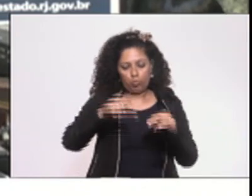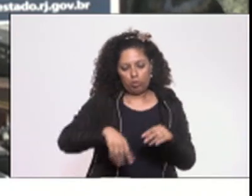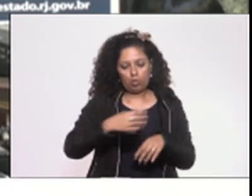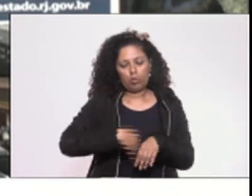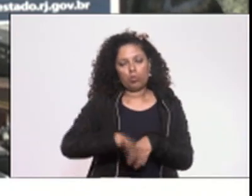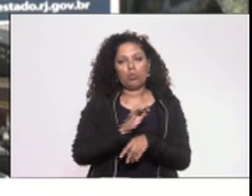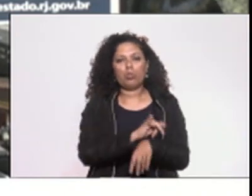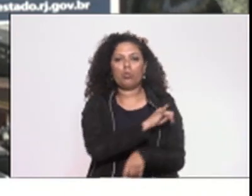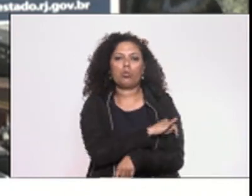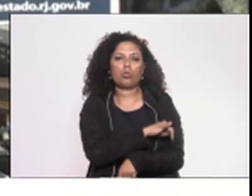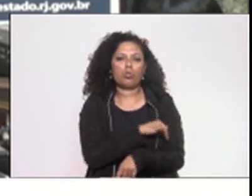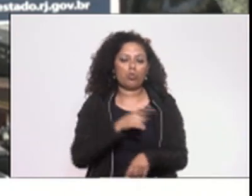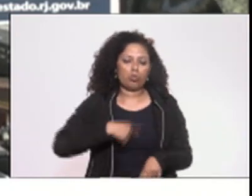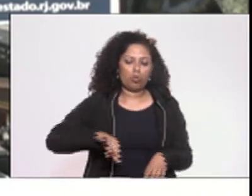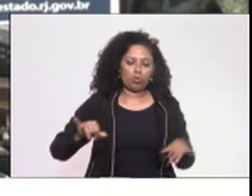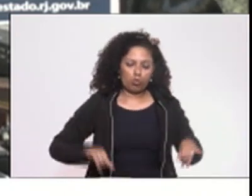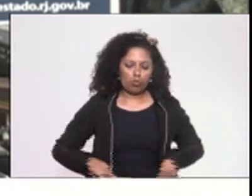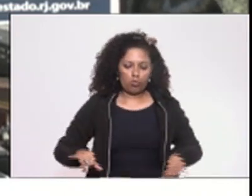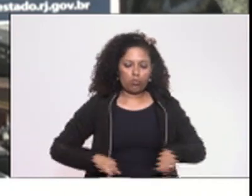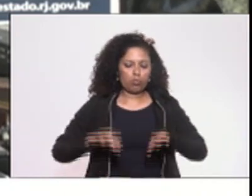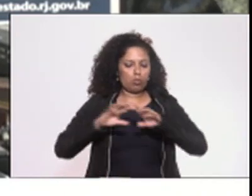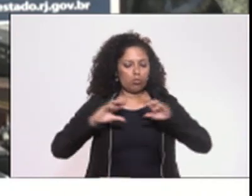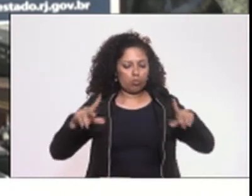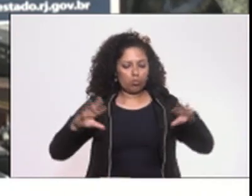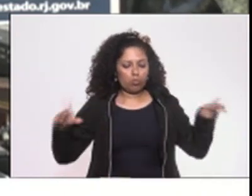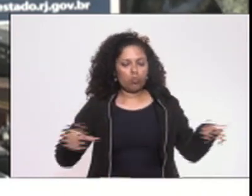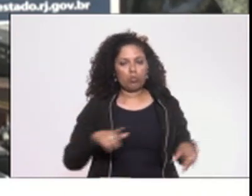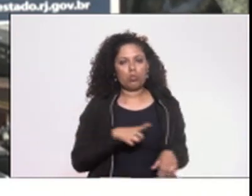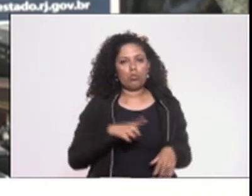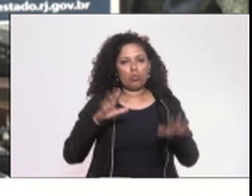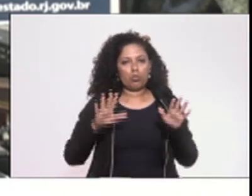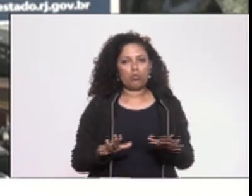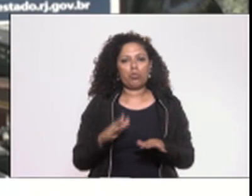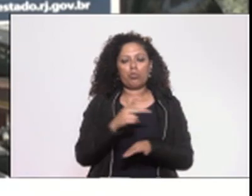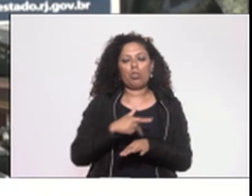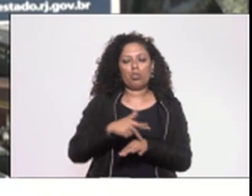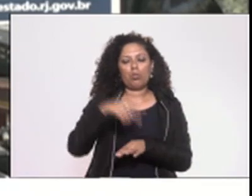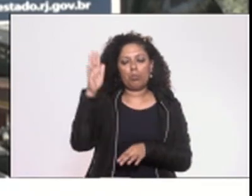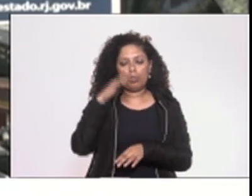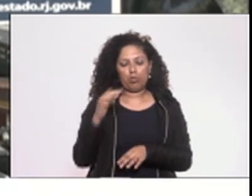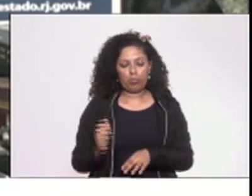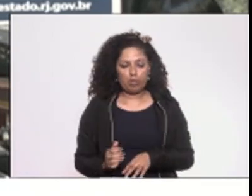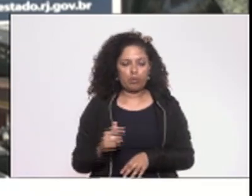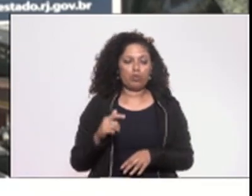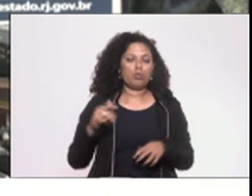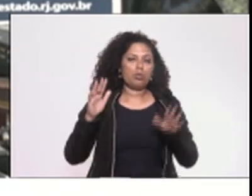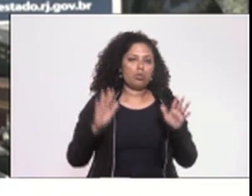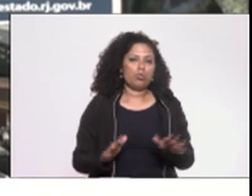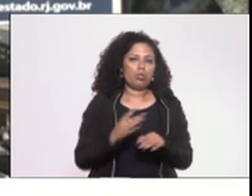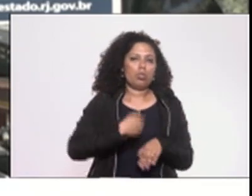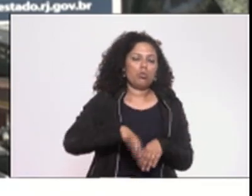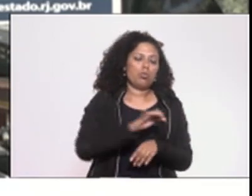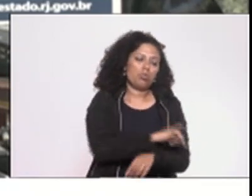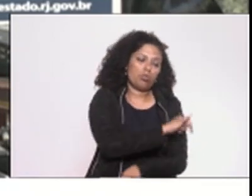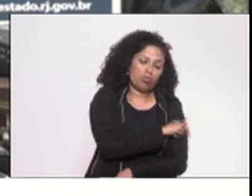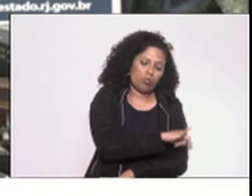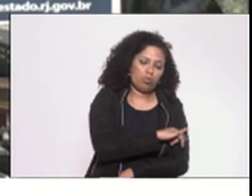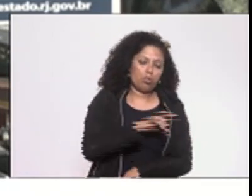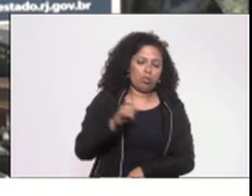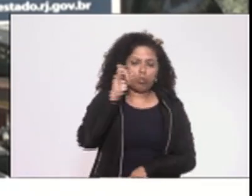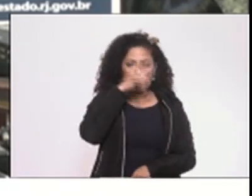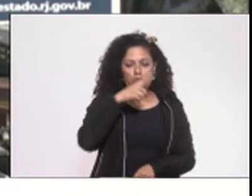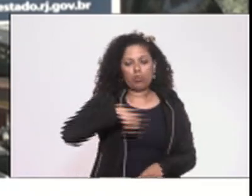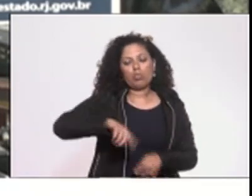sofre com todos os desafios que é estar no Brasil e no estado do Rio de Janeiro. Acho que a gente tem uma grande oportunidade de incentivar